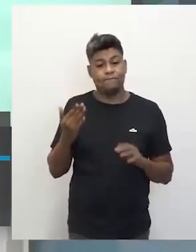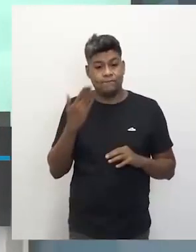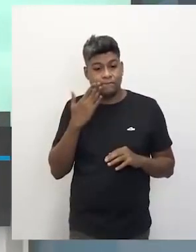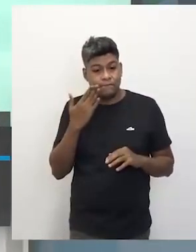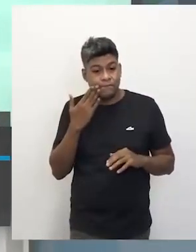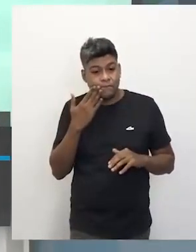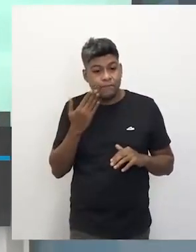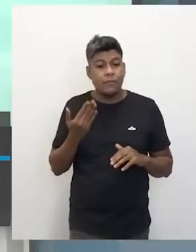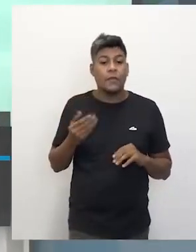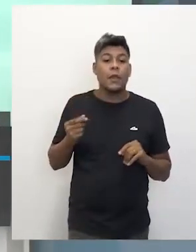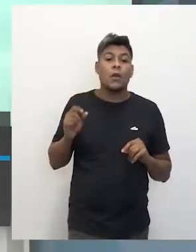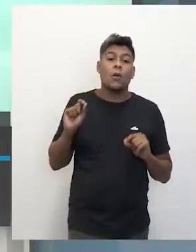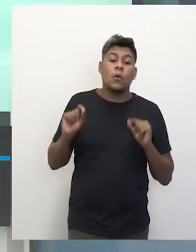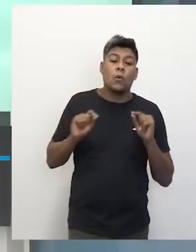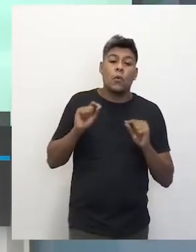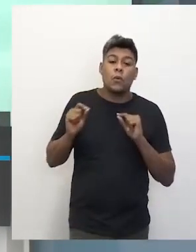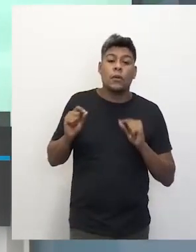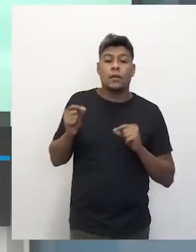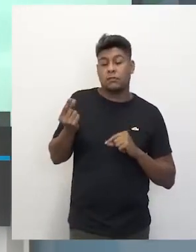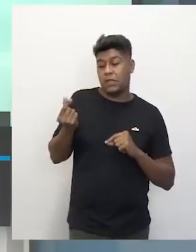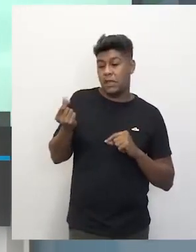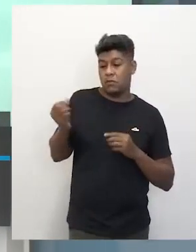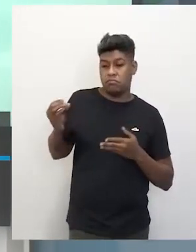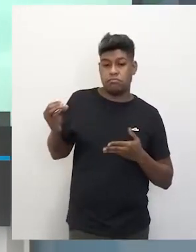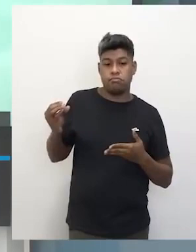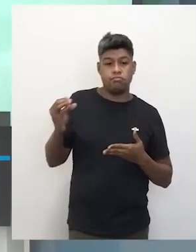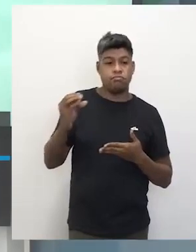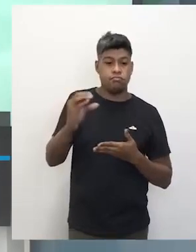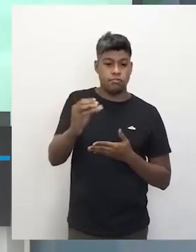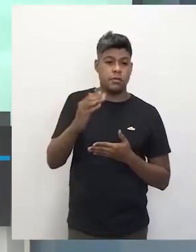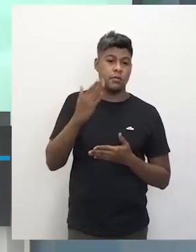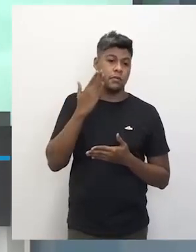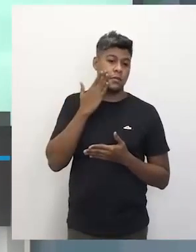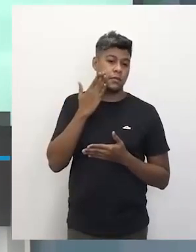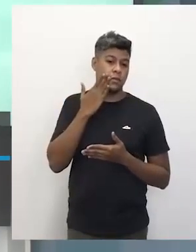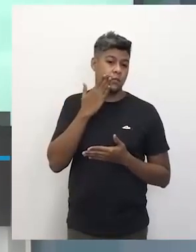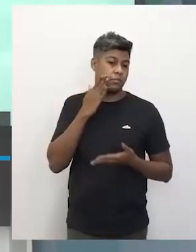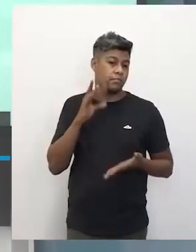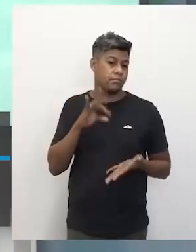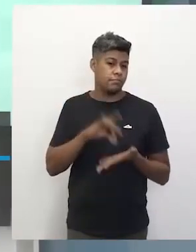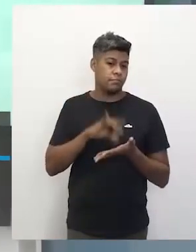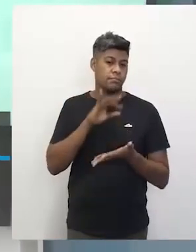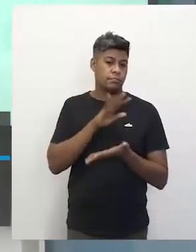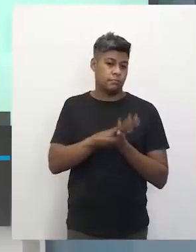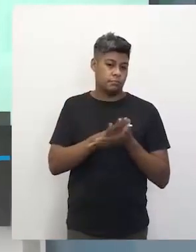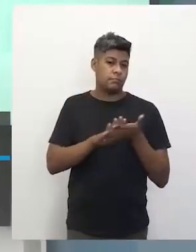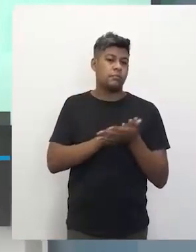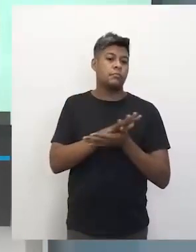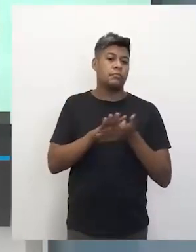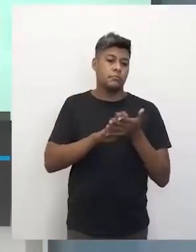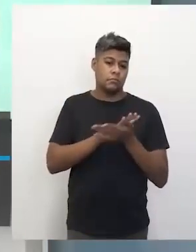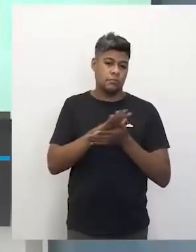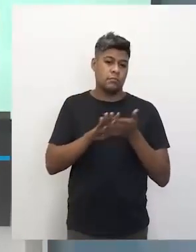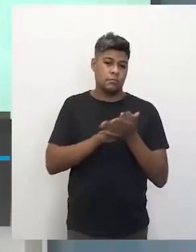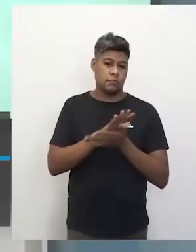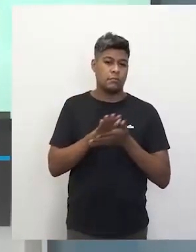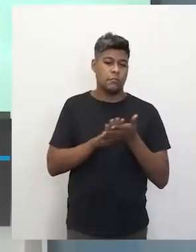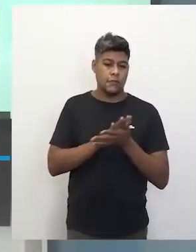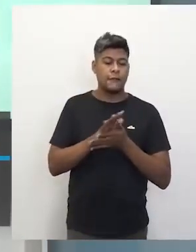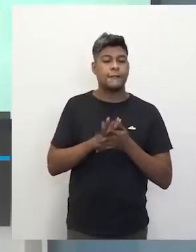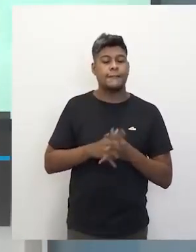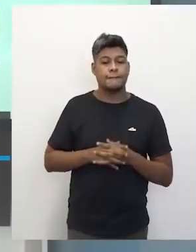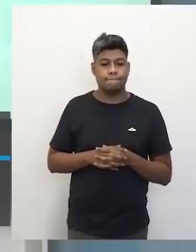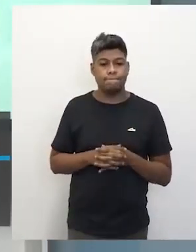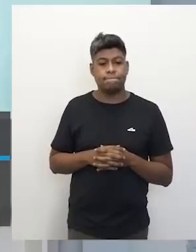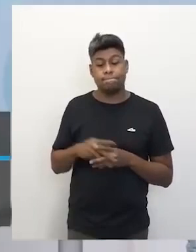né, despendendo ali uma certa quantia. Dependendo do preço, você já sabe que aquela obra não pode... É uma reprodução bem feita, mas não pode ser original.